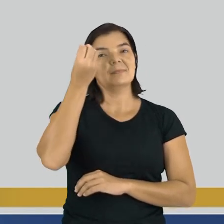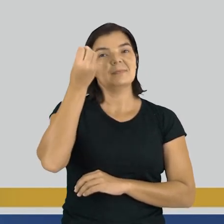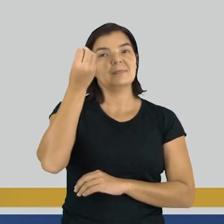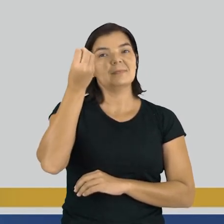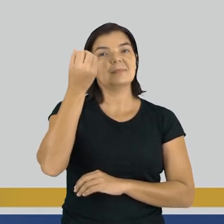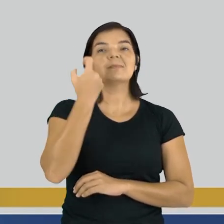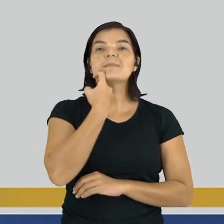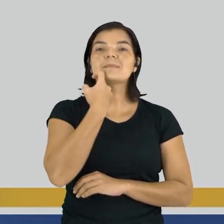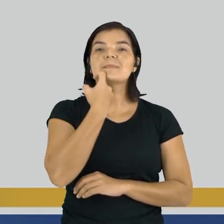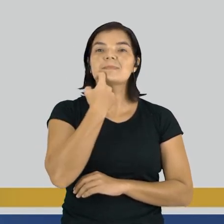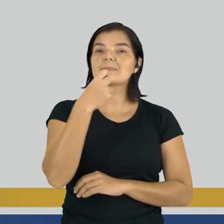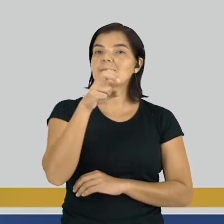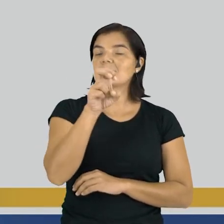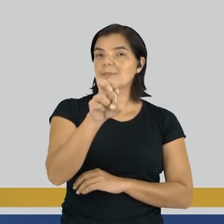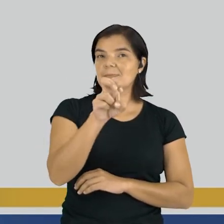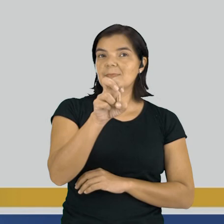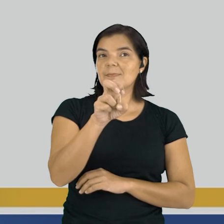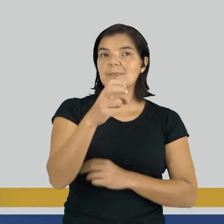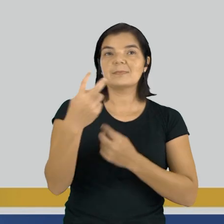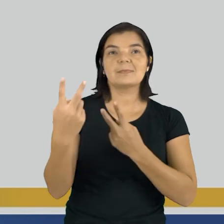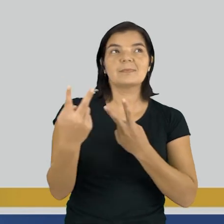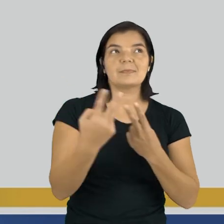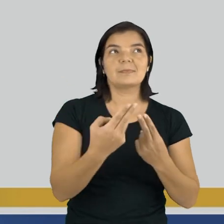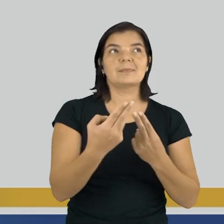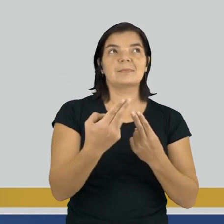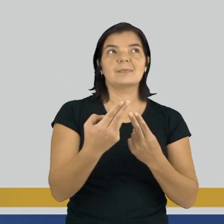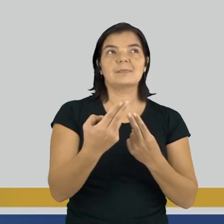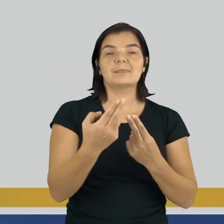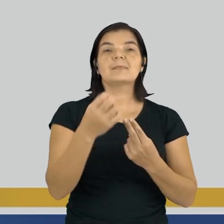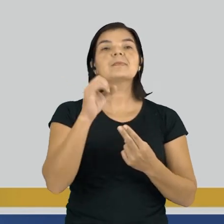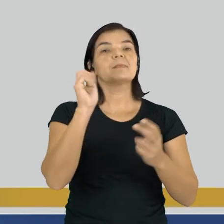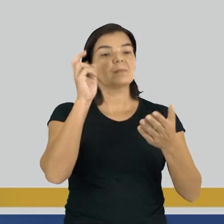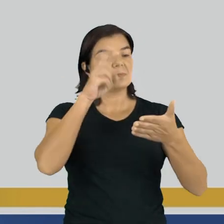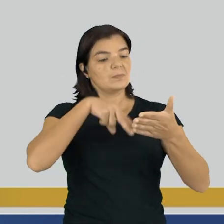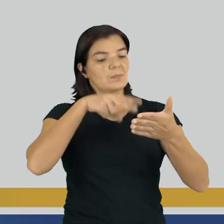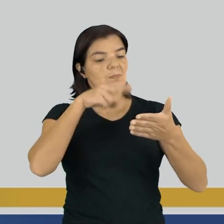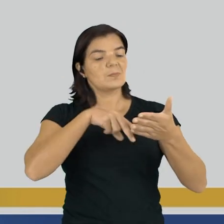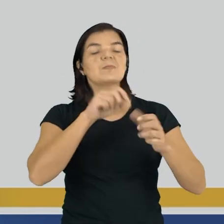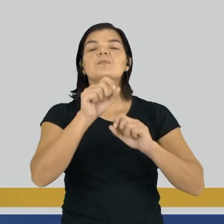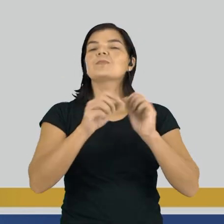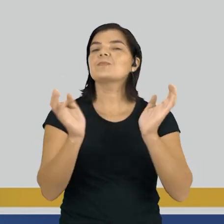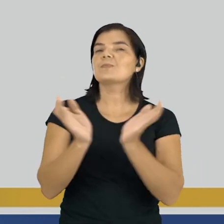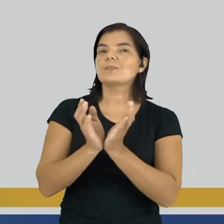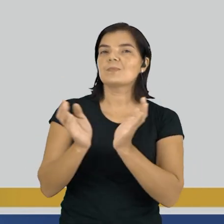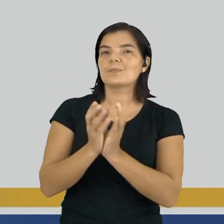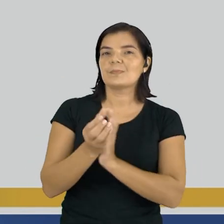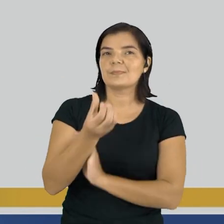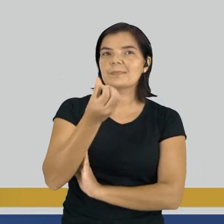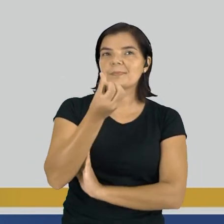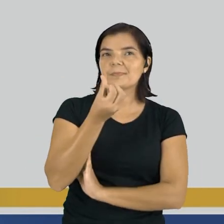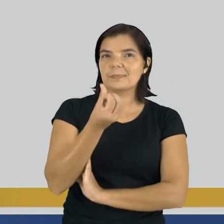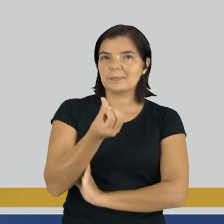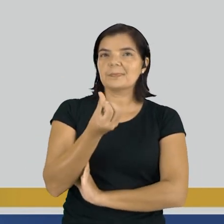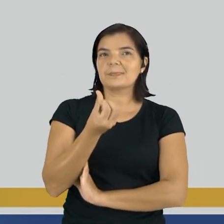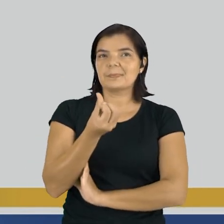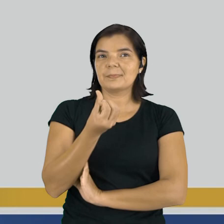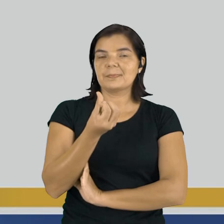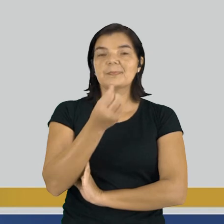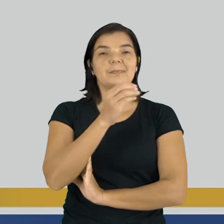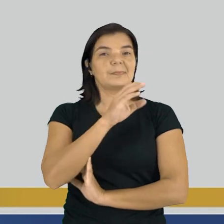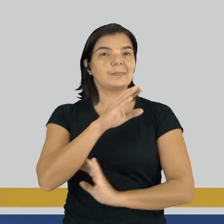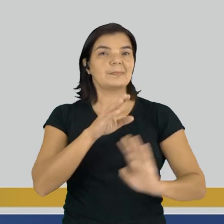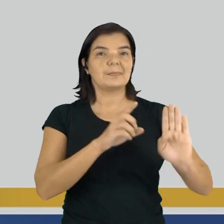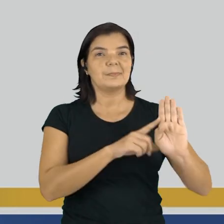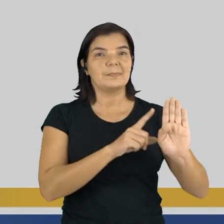na sexta-feira, 5. Da mesma forma, você pode ler o que a equipe 6 arrecadou, a equipe